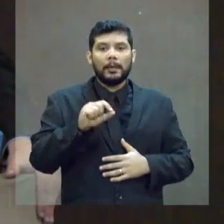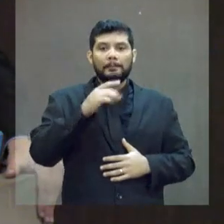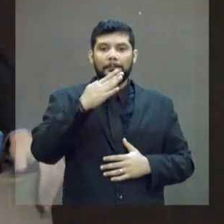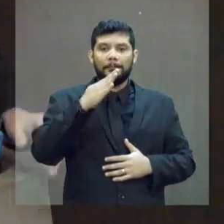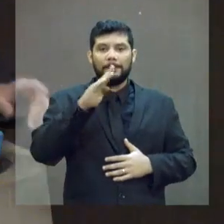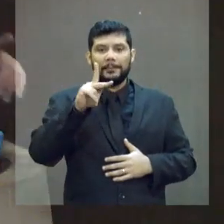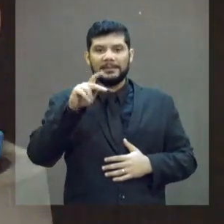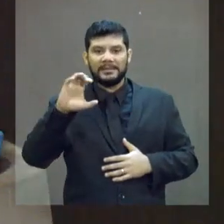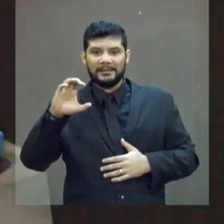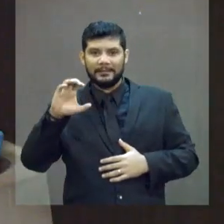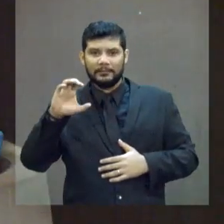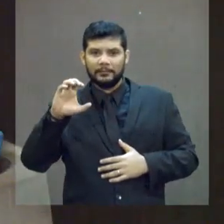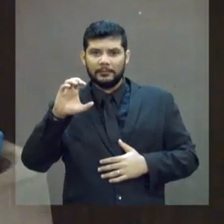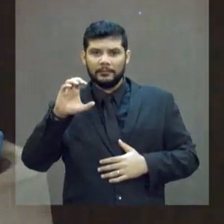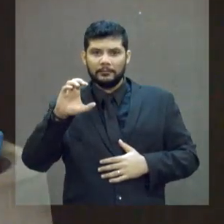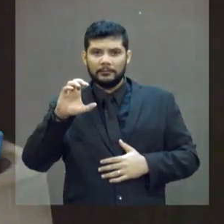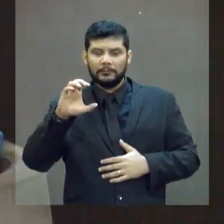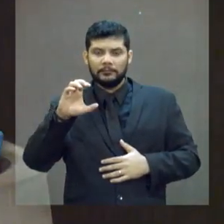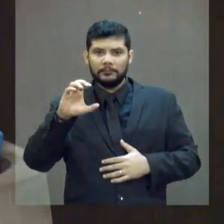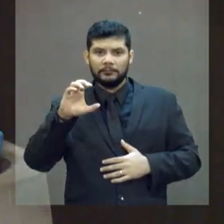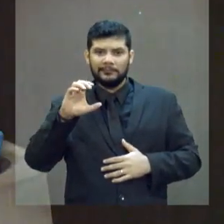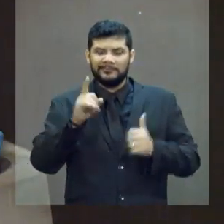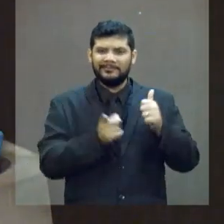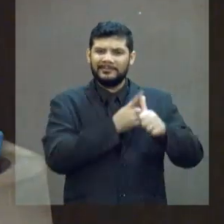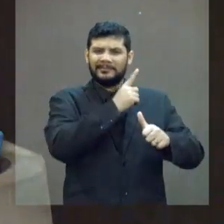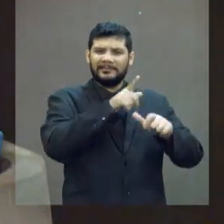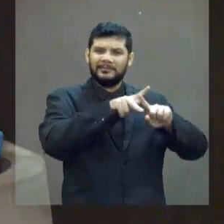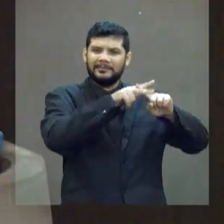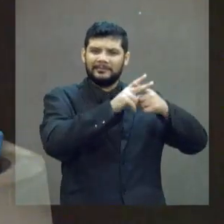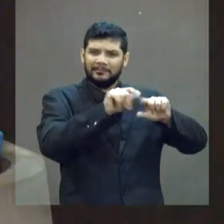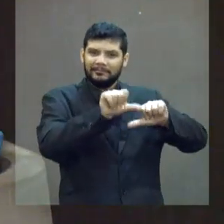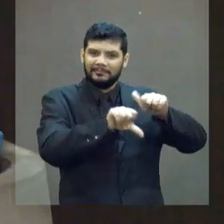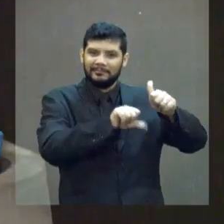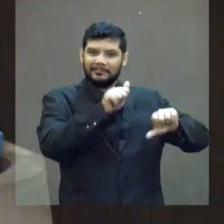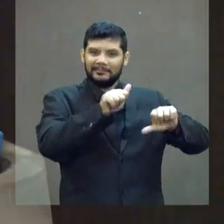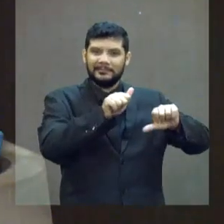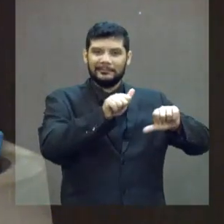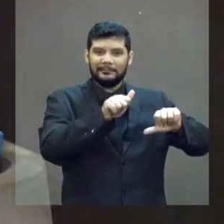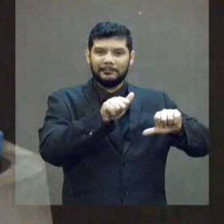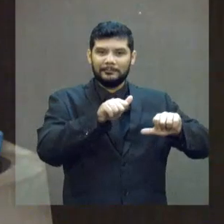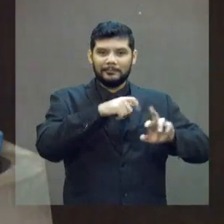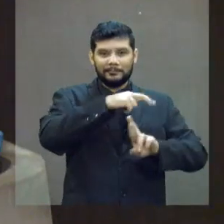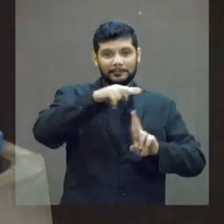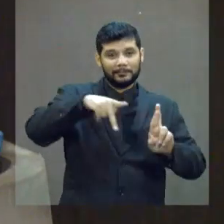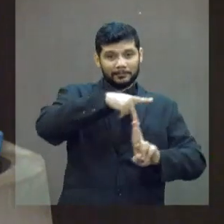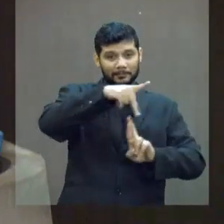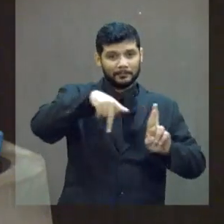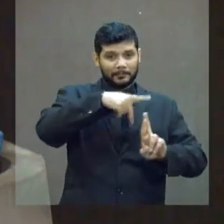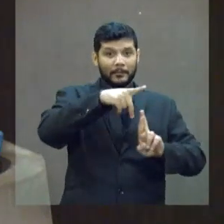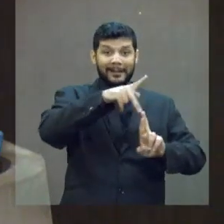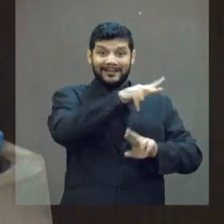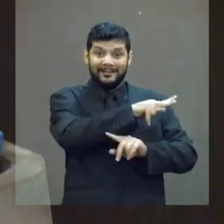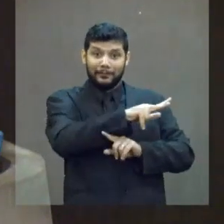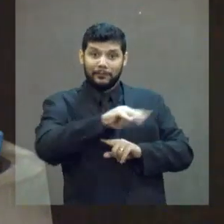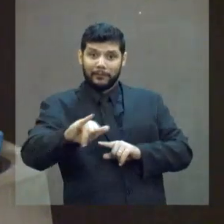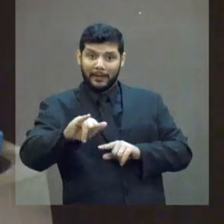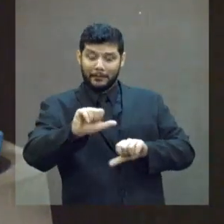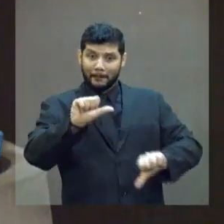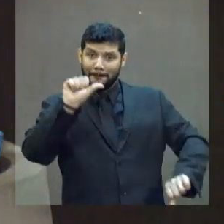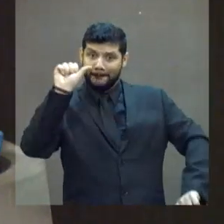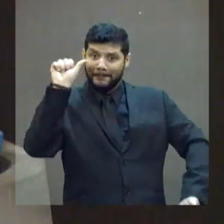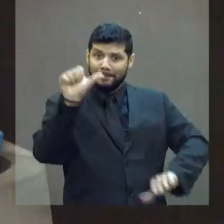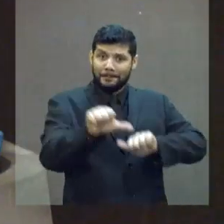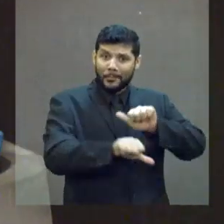o BPC, que na primeira versão da reforma da Previdência de Paulo Guedes iria ser